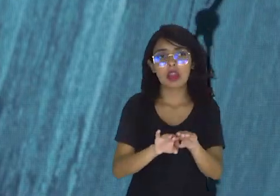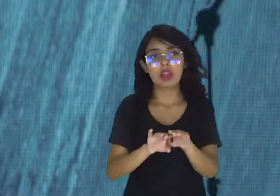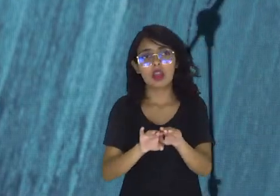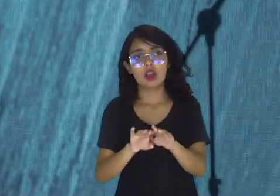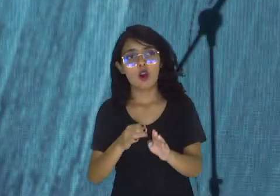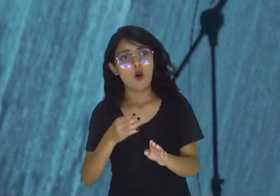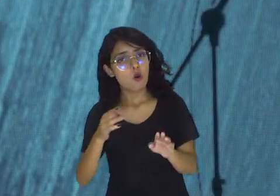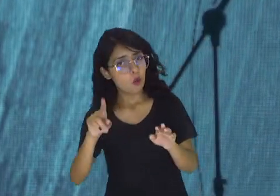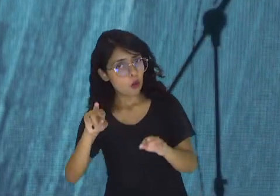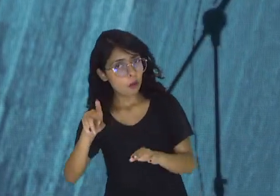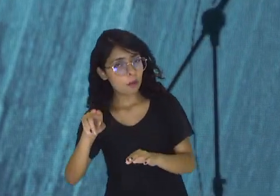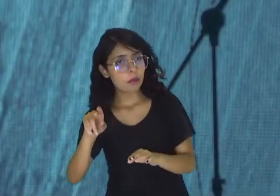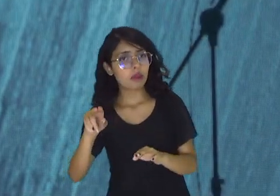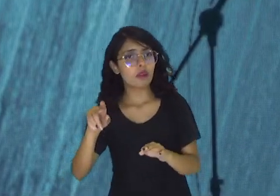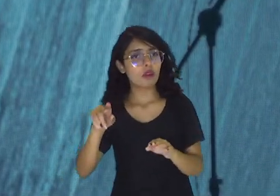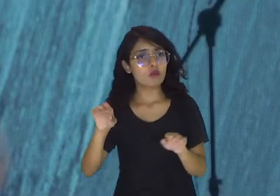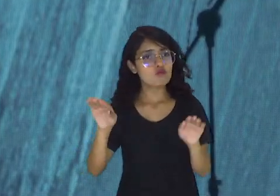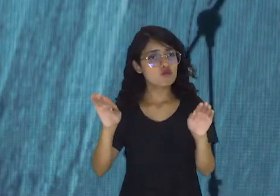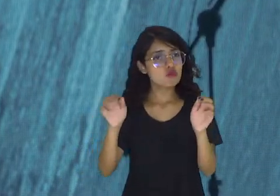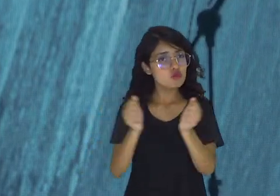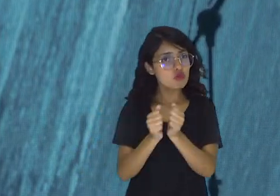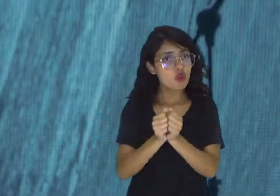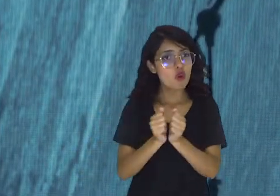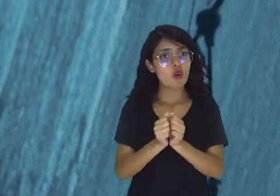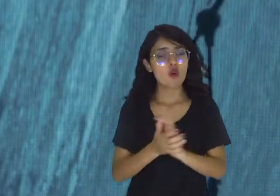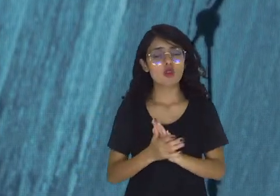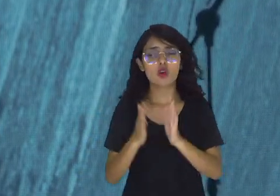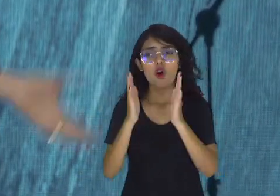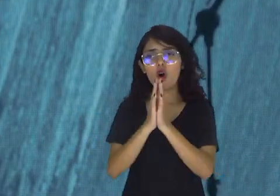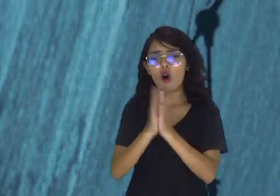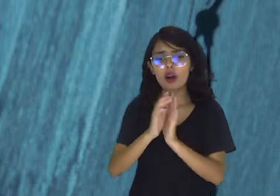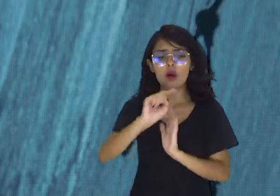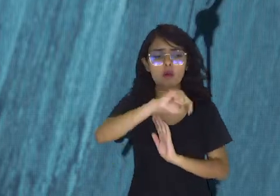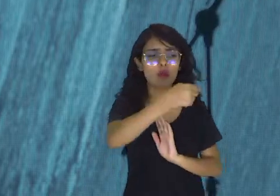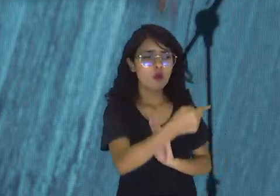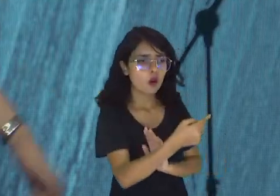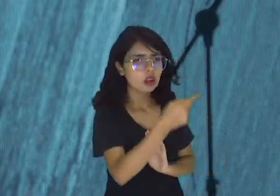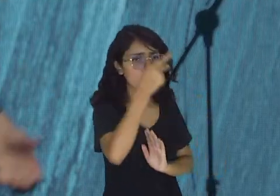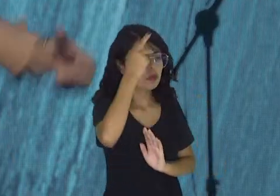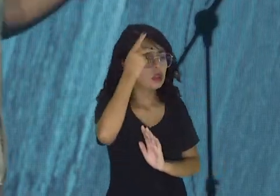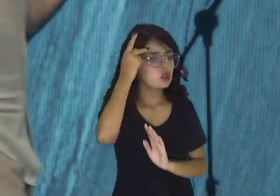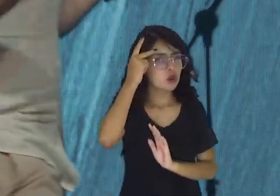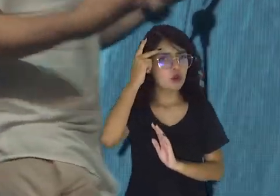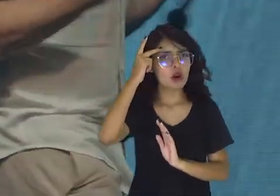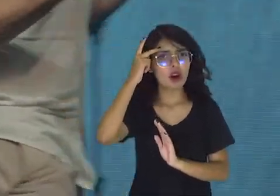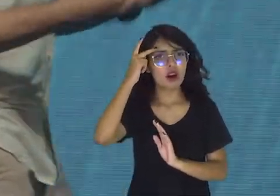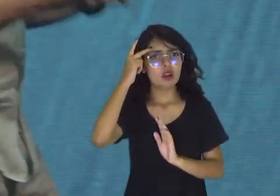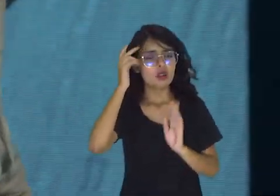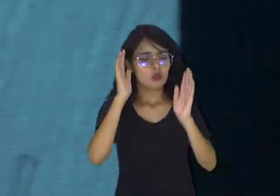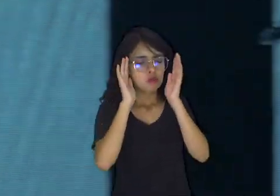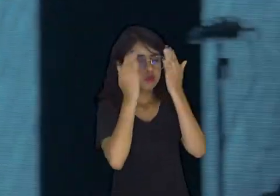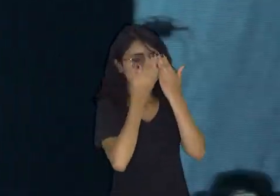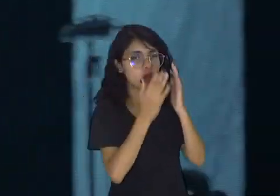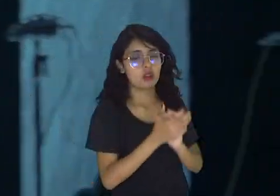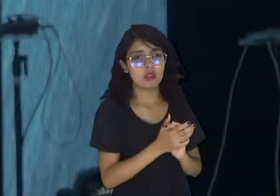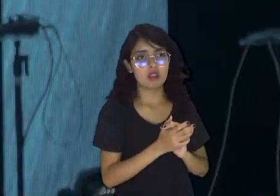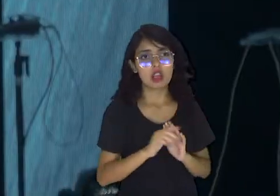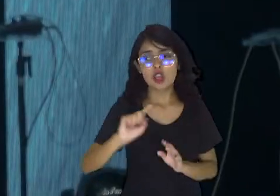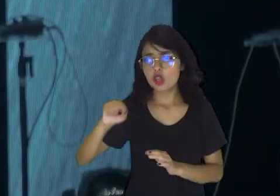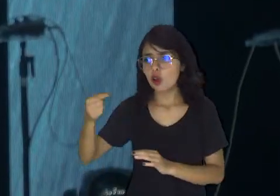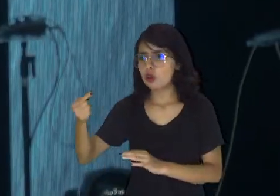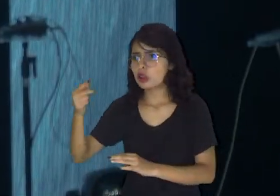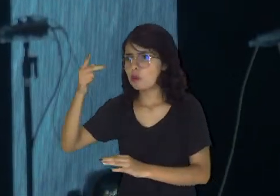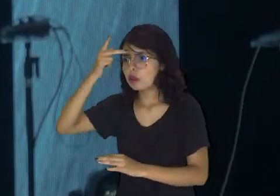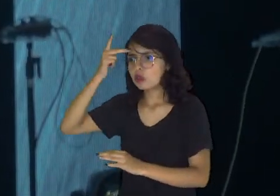e de repente quando você está vendo, ele ora para que o outro fique cego, para que o outro enxergasse, uma coisa linda,